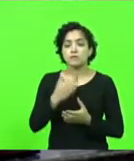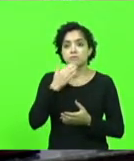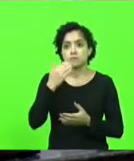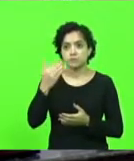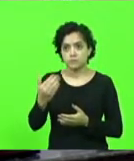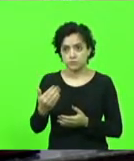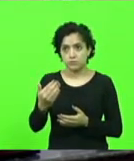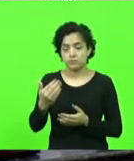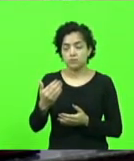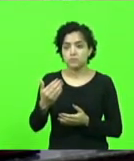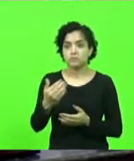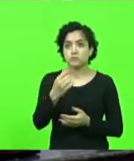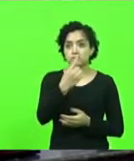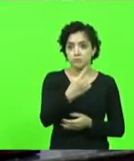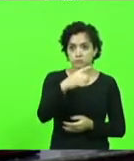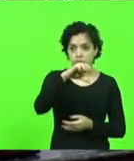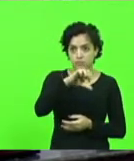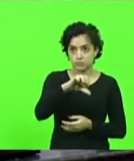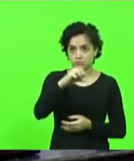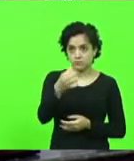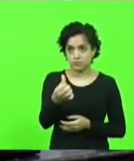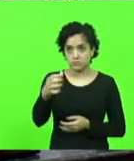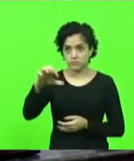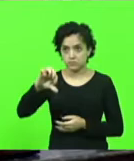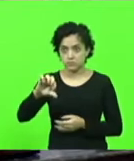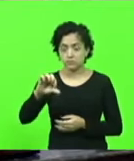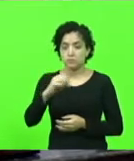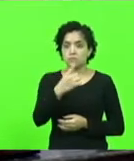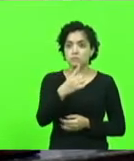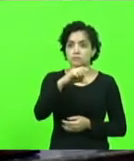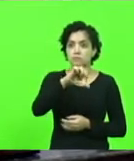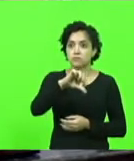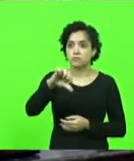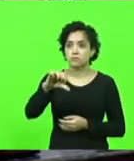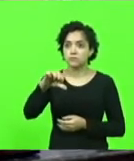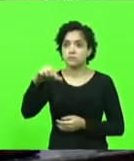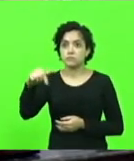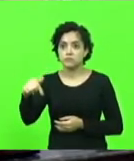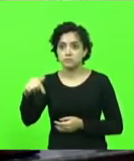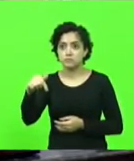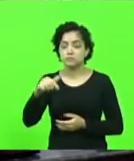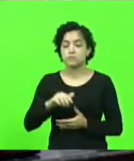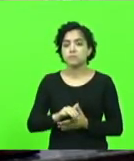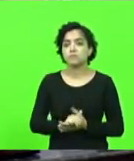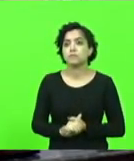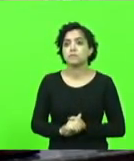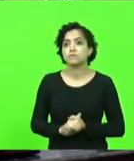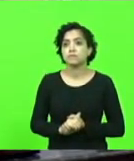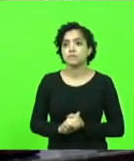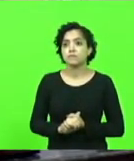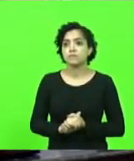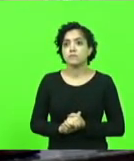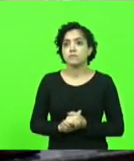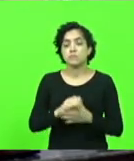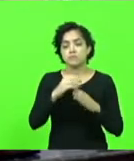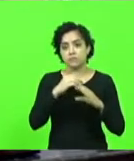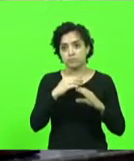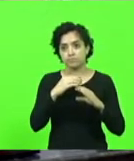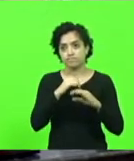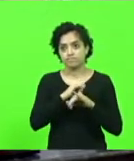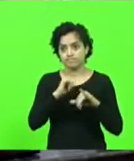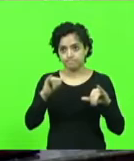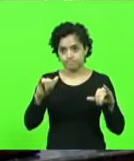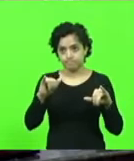aqui alimentos números 1969 a 1997/2000 e 21 e comunicou que